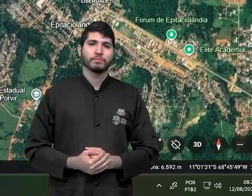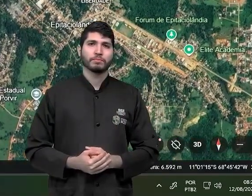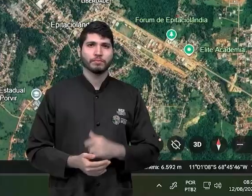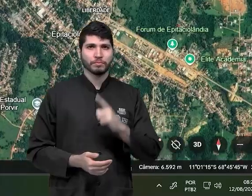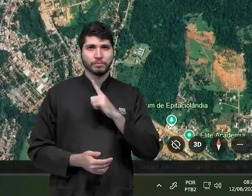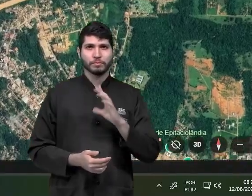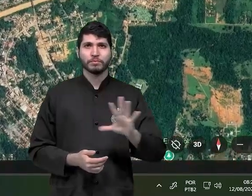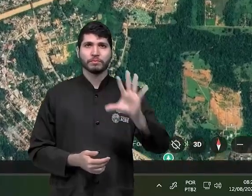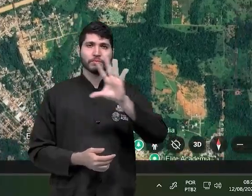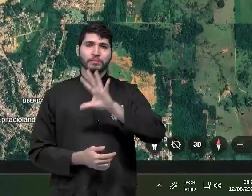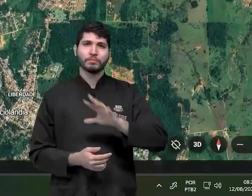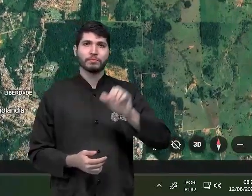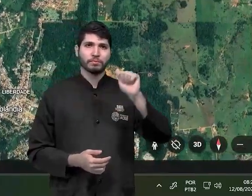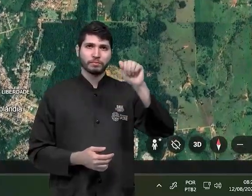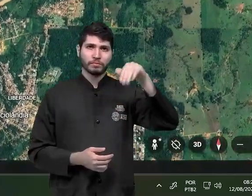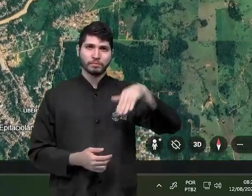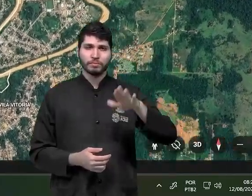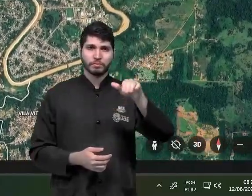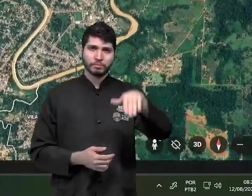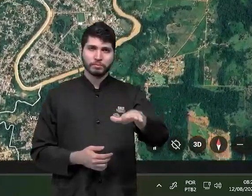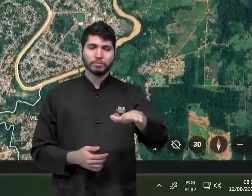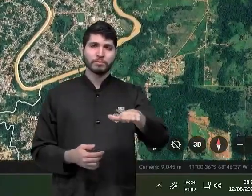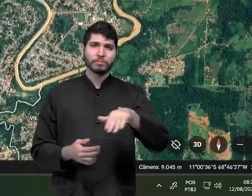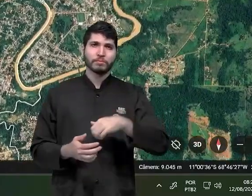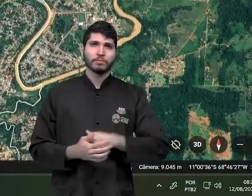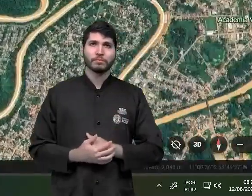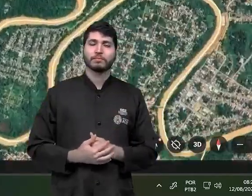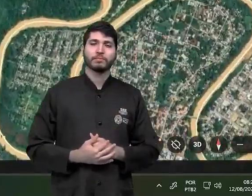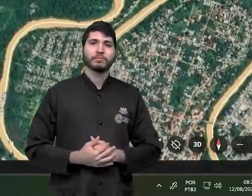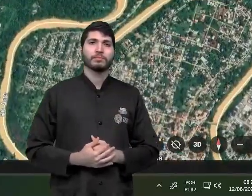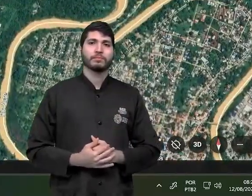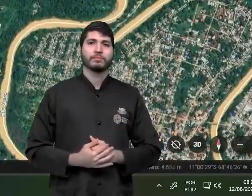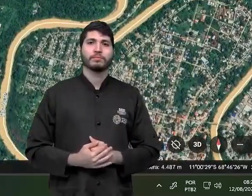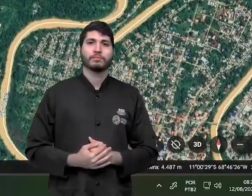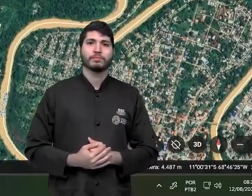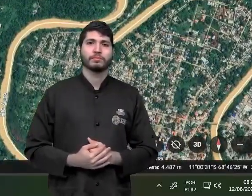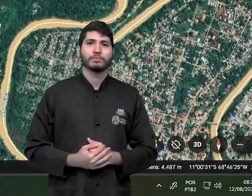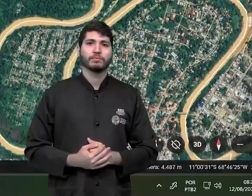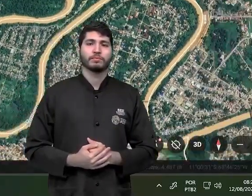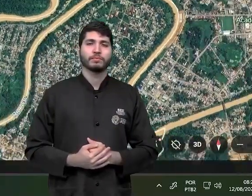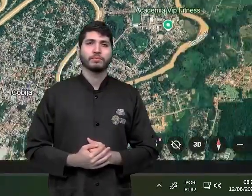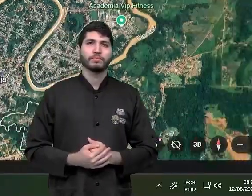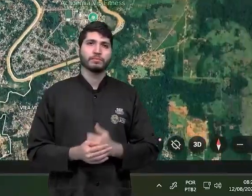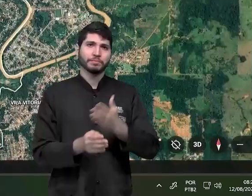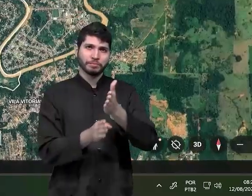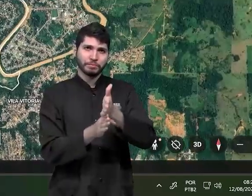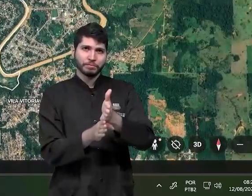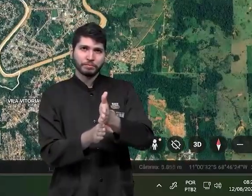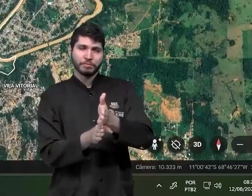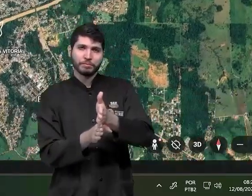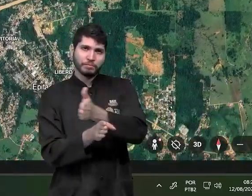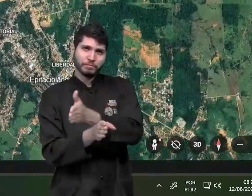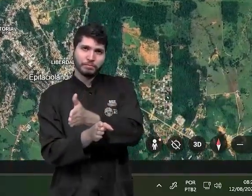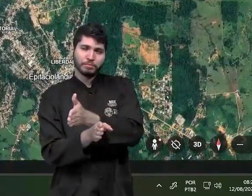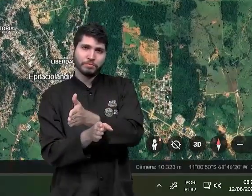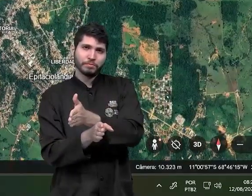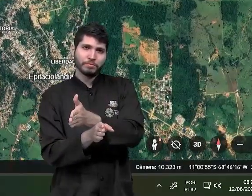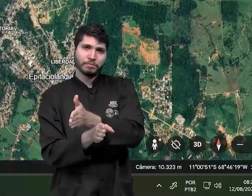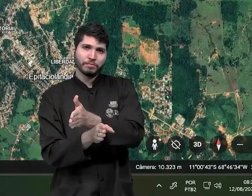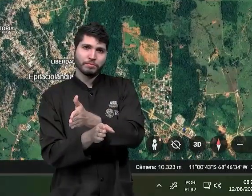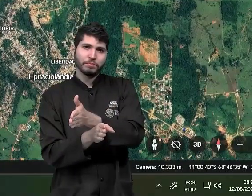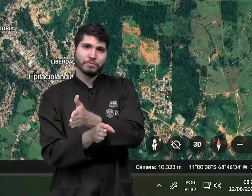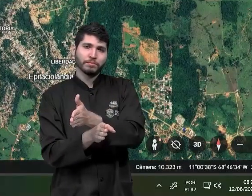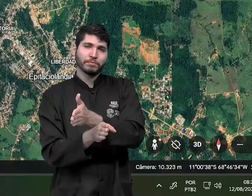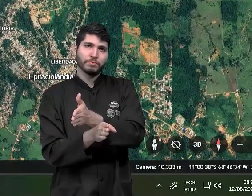Assis Brasil, região essa de Assis Brasil, que faz fronteira também